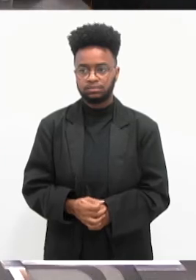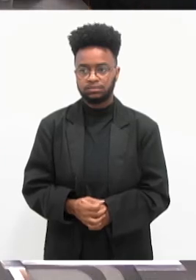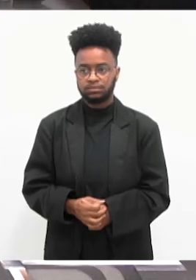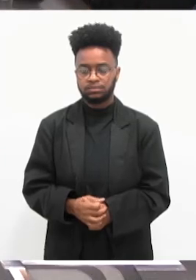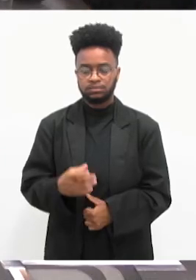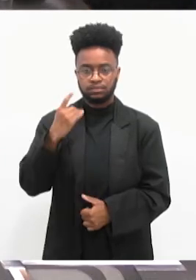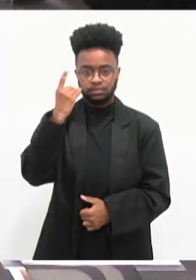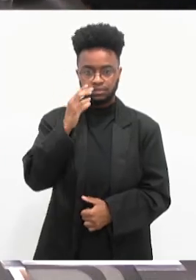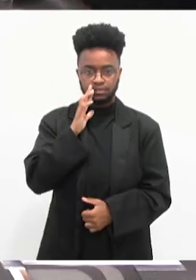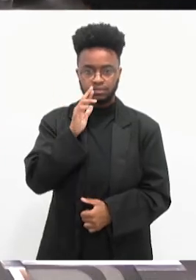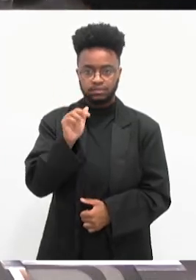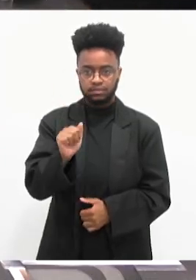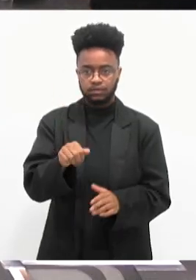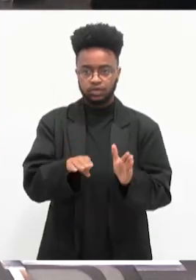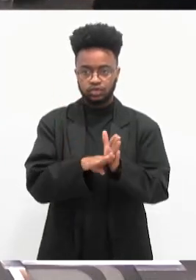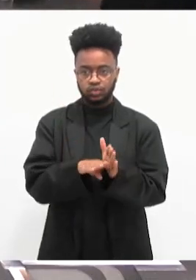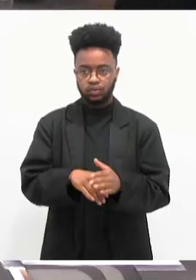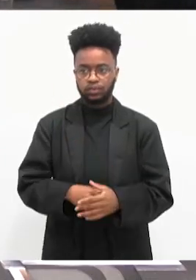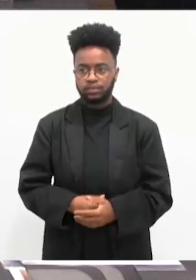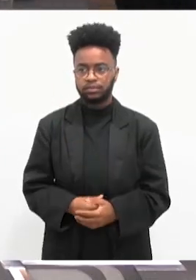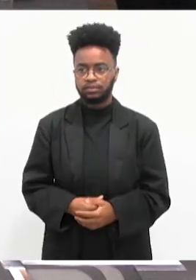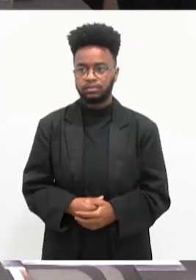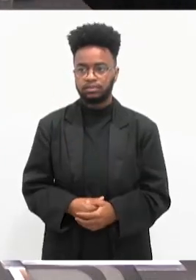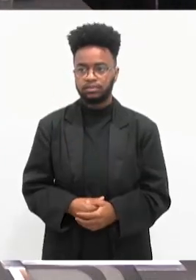Deputado Rodrigo Amorim.